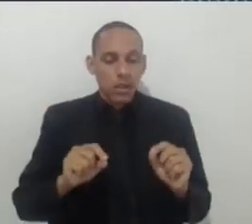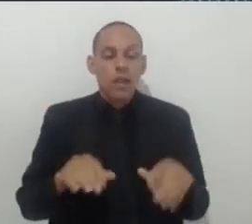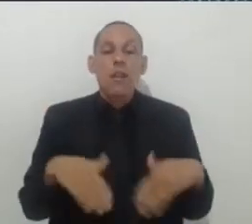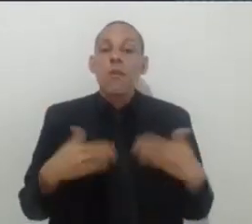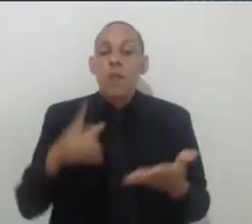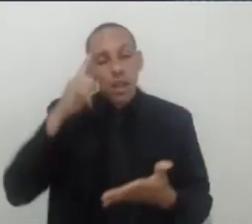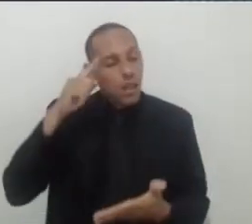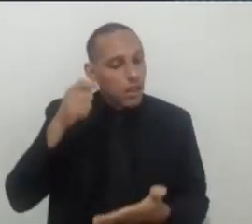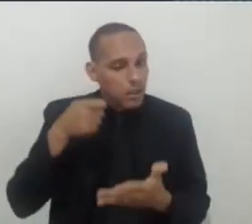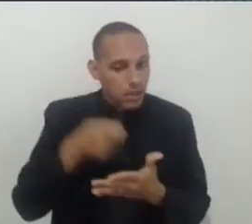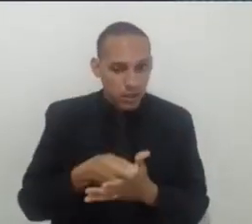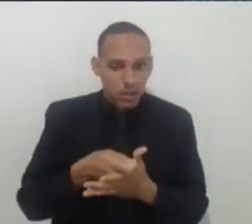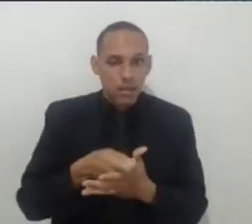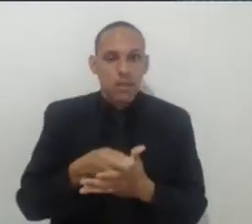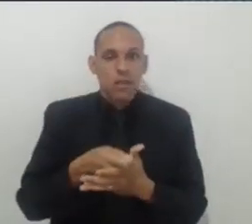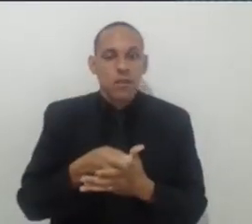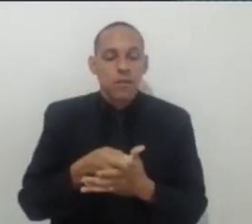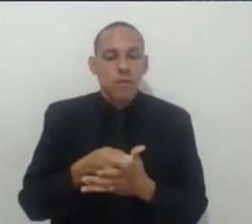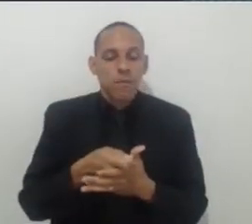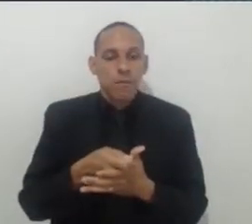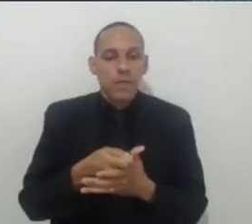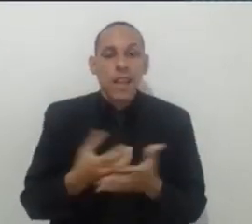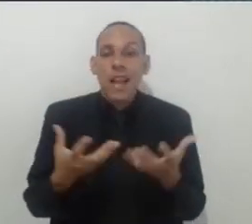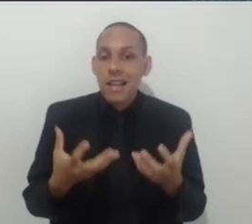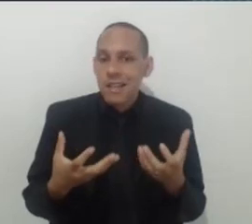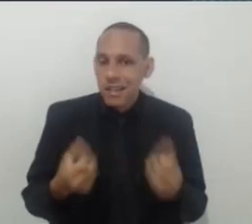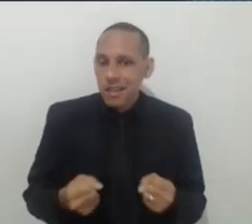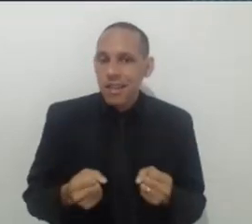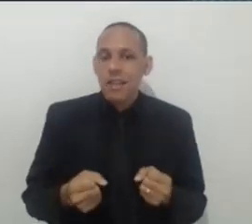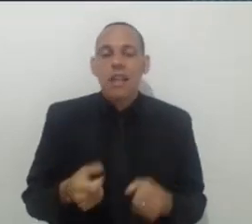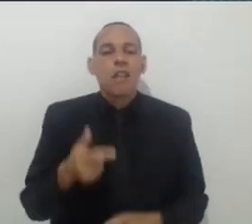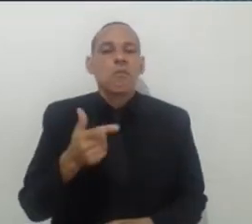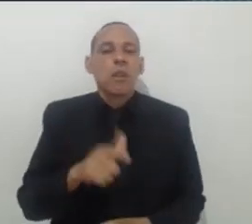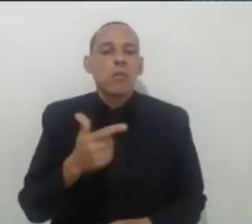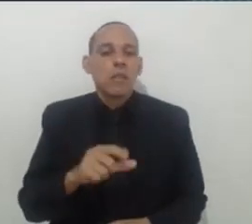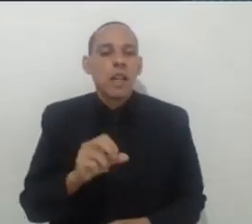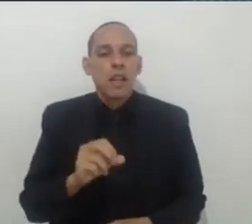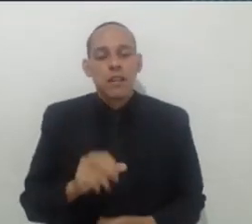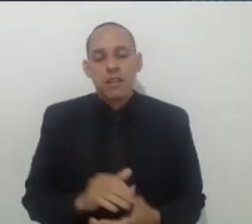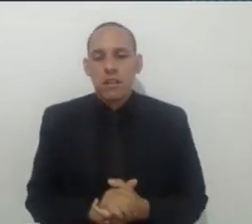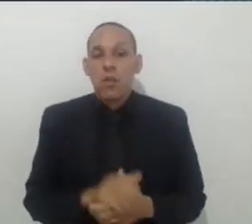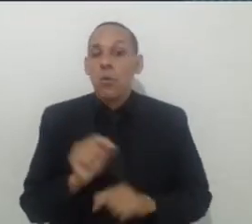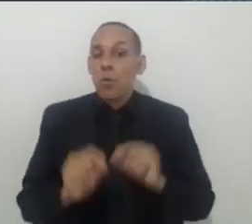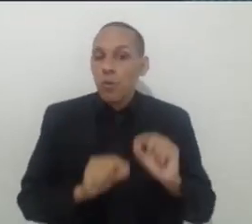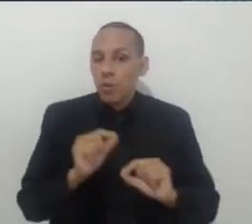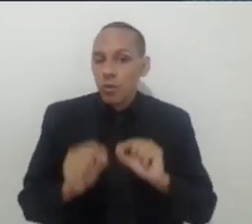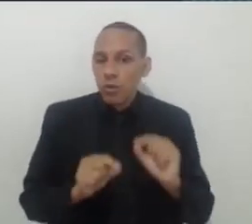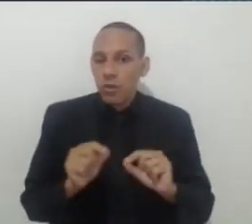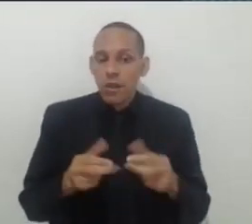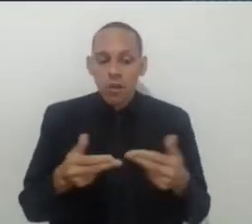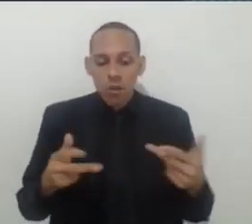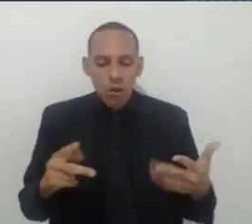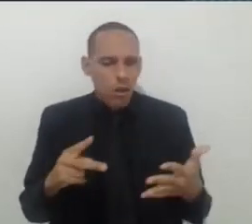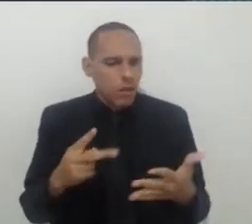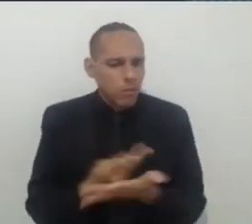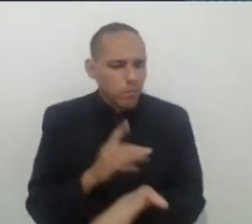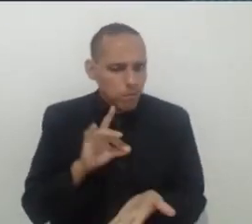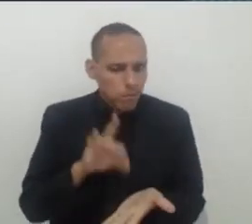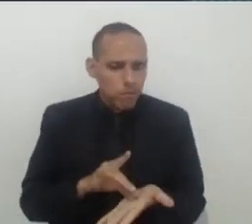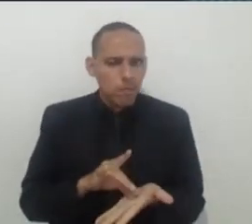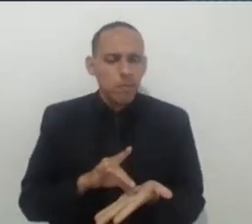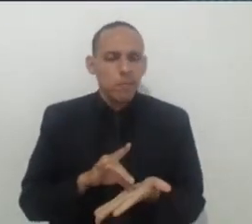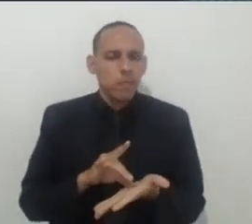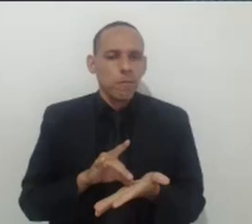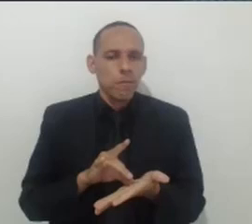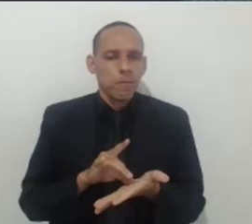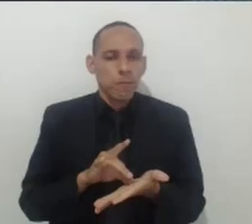rescindendo considera fato não existente ou tem por não existente fato efetivamente ocorrido, desde que